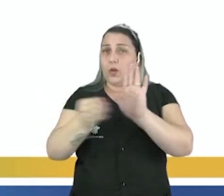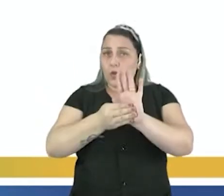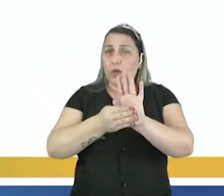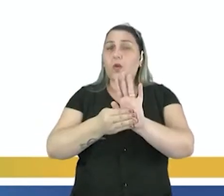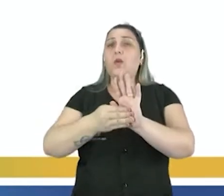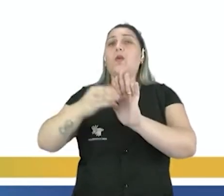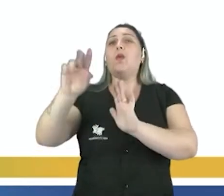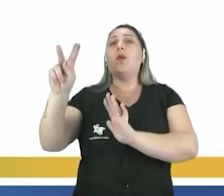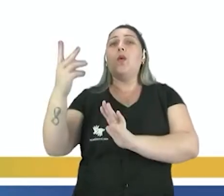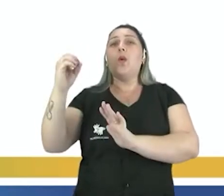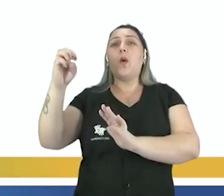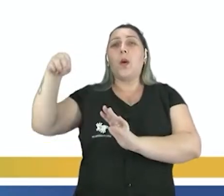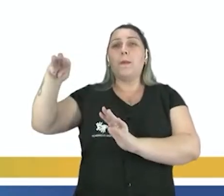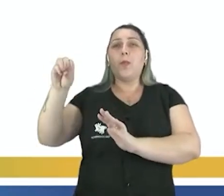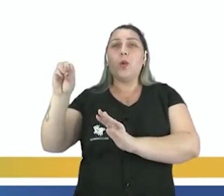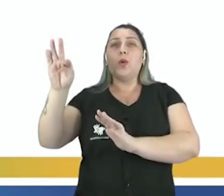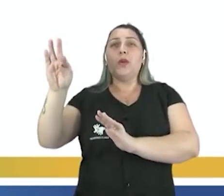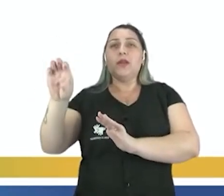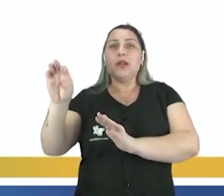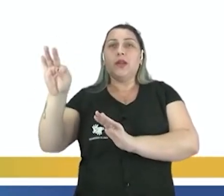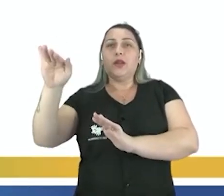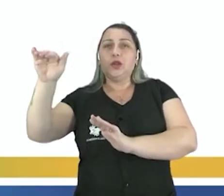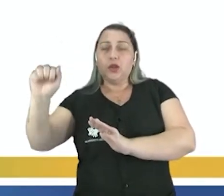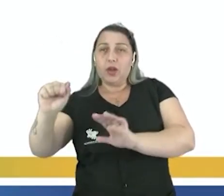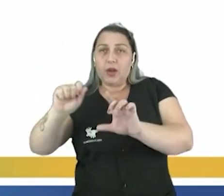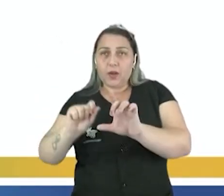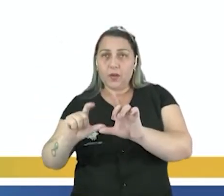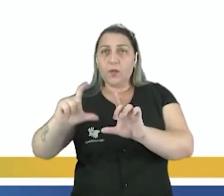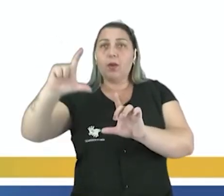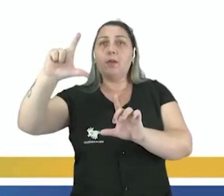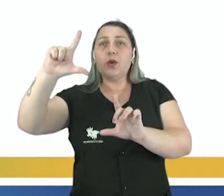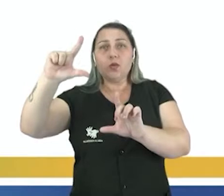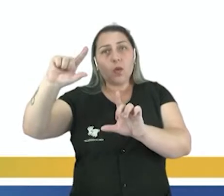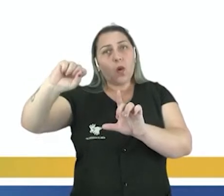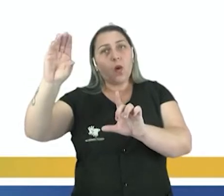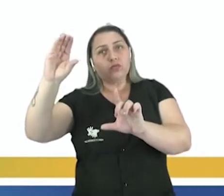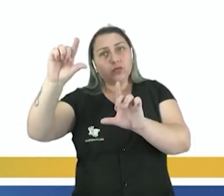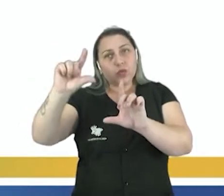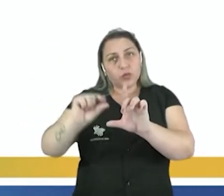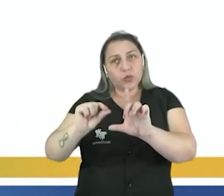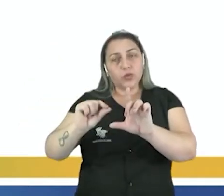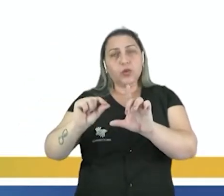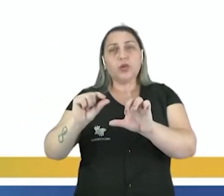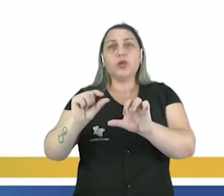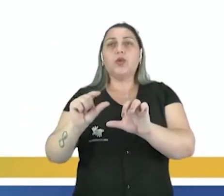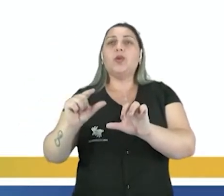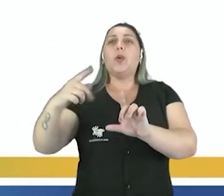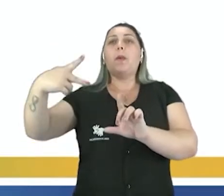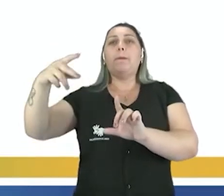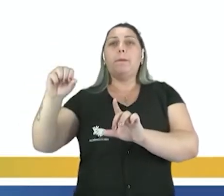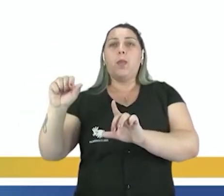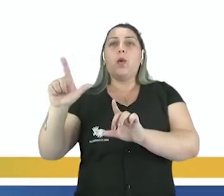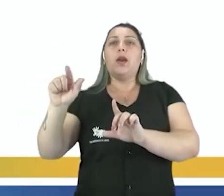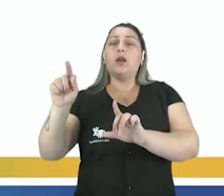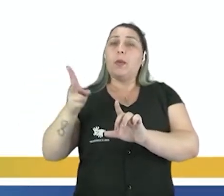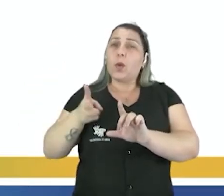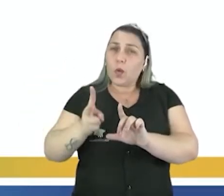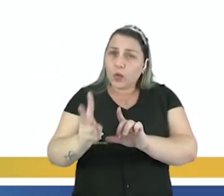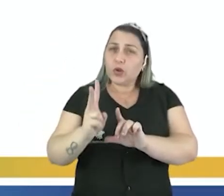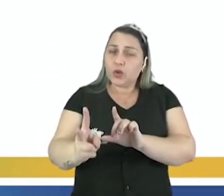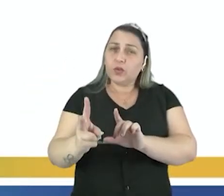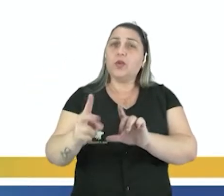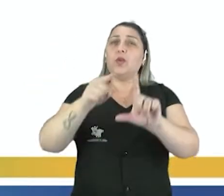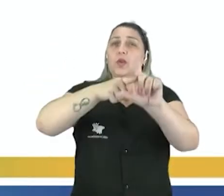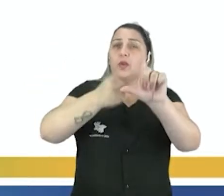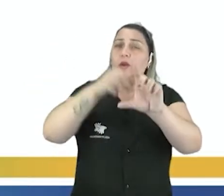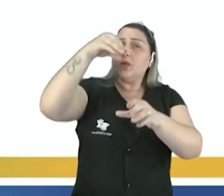em polígonos, o que acontece? Eu aumento ou reduzo o tamanho do polígono, mas eu mantenho os